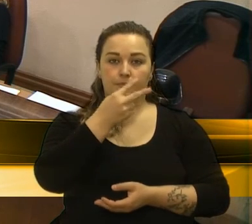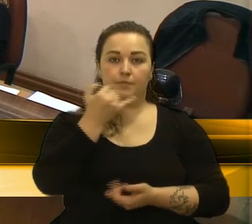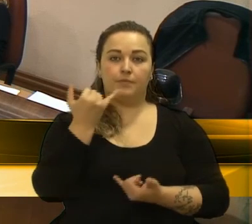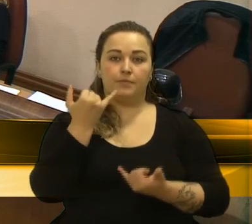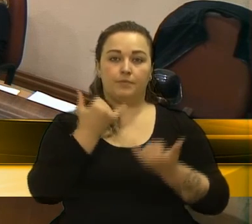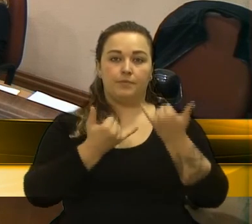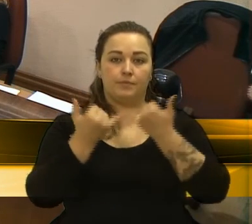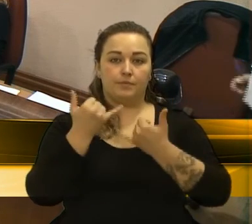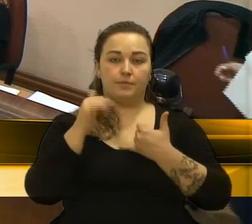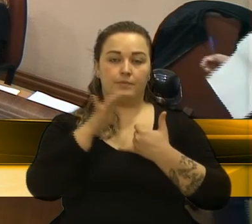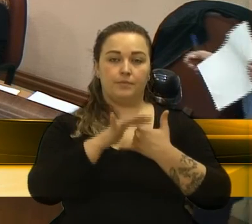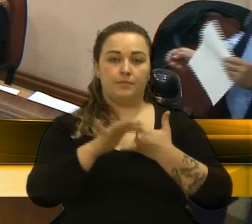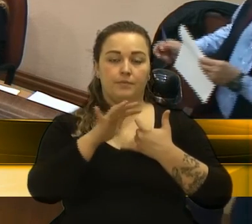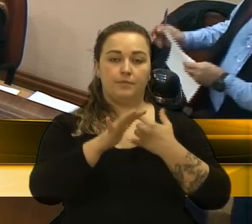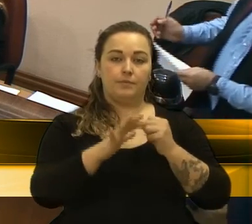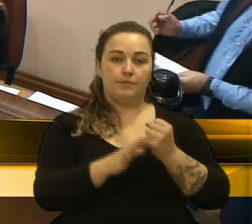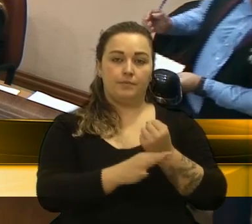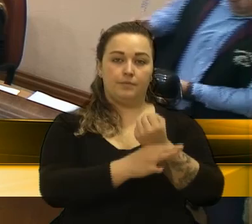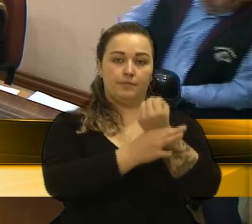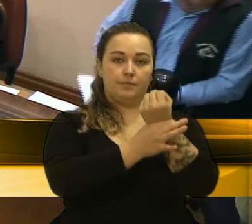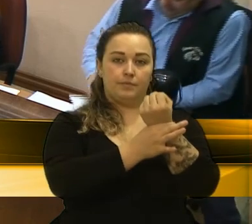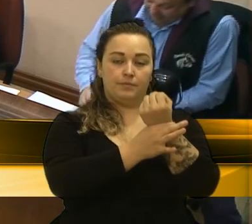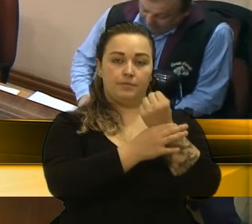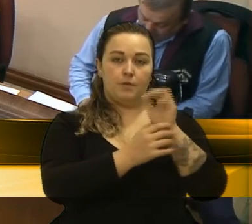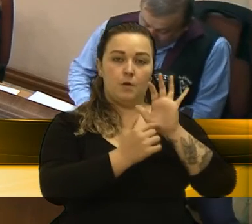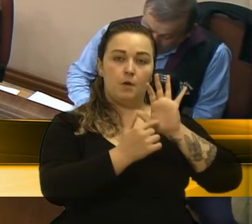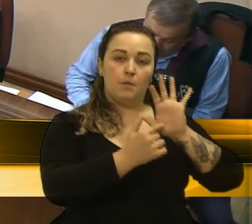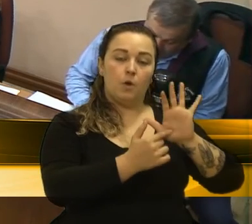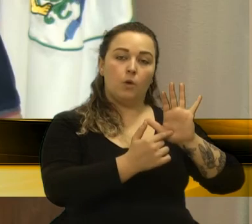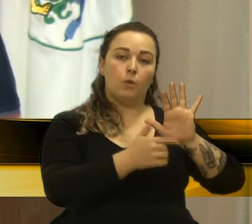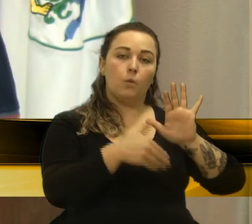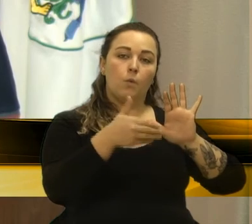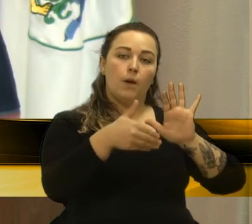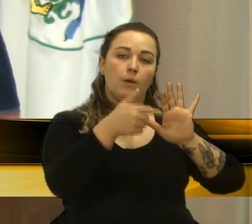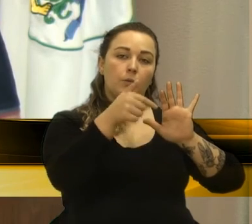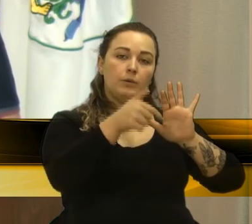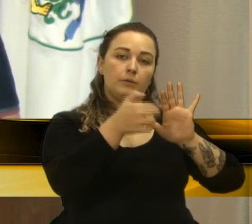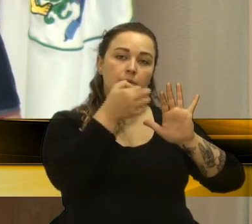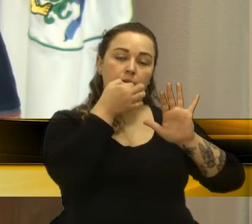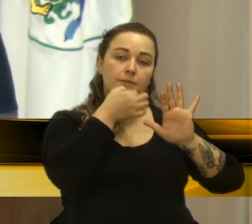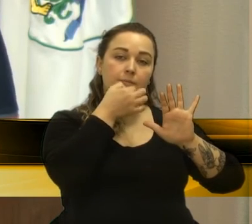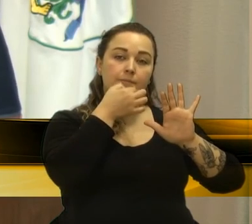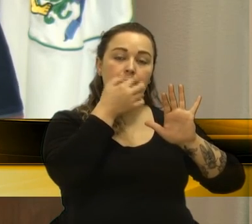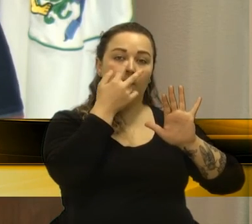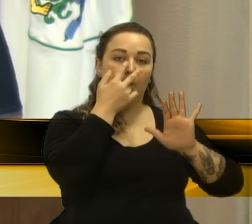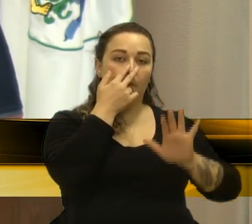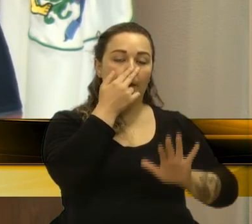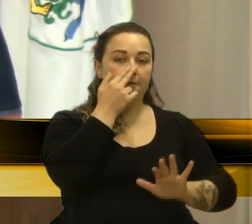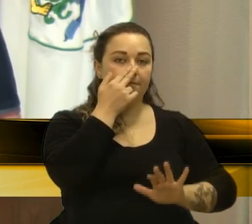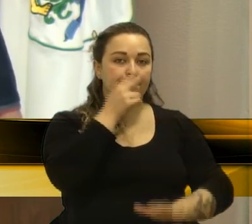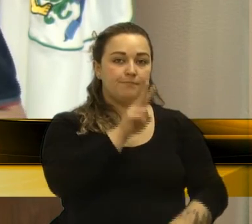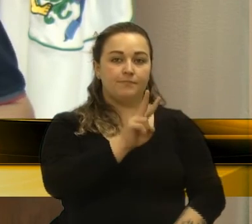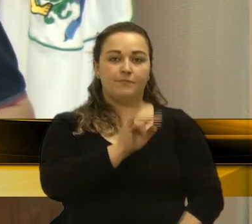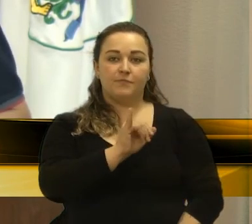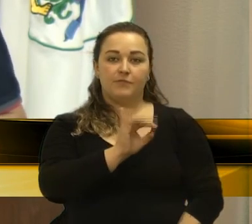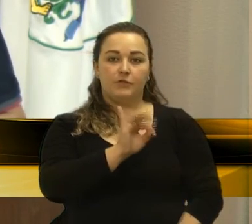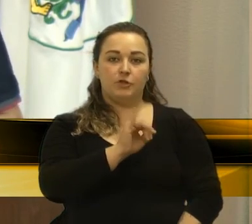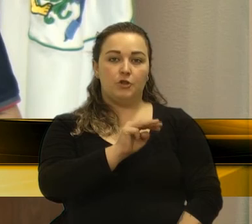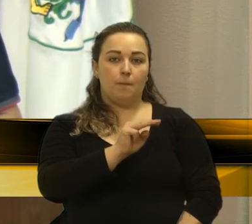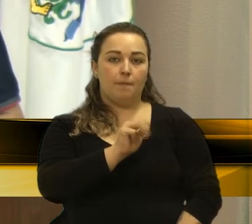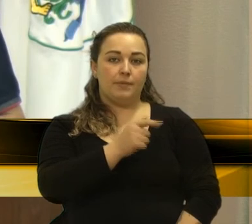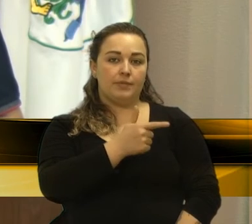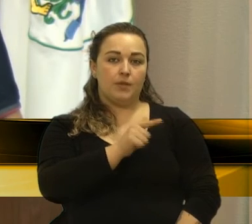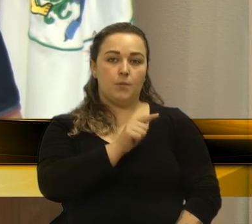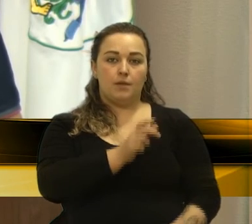de segurança que mostram quanto a nossa cidade ainda anda vítima da insegurança. Hoje